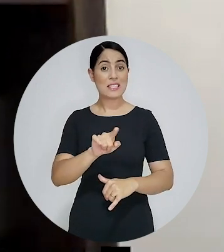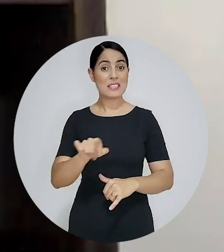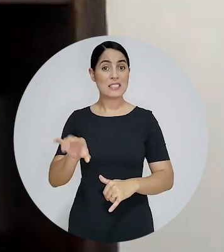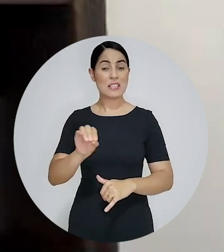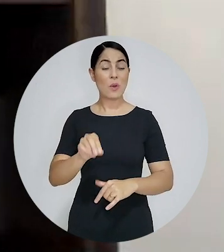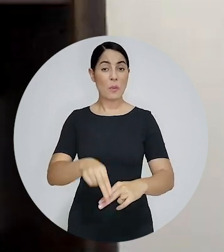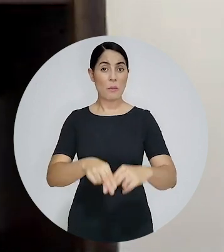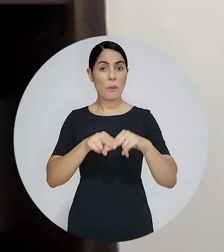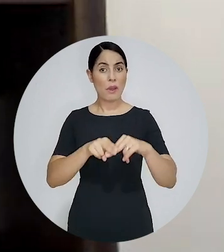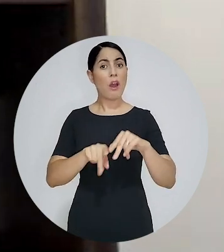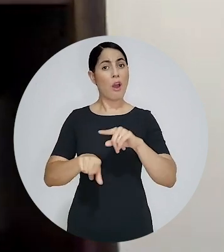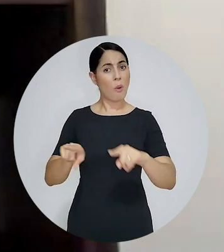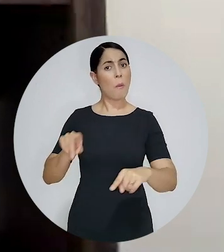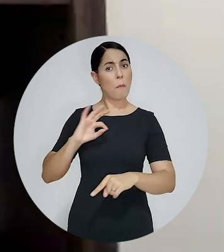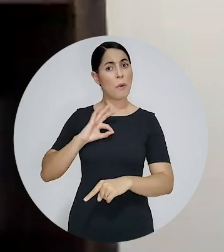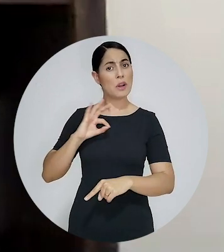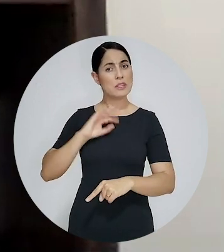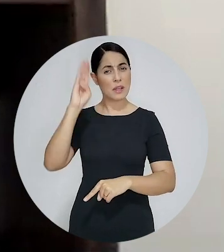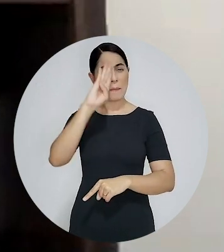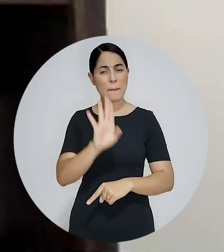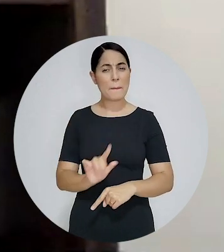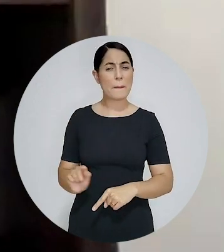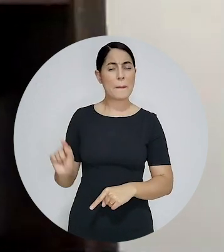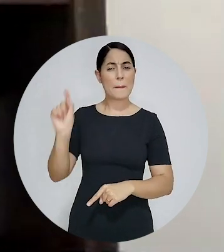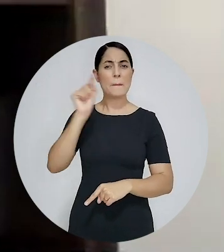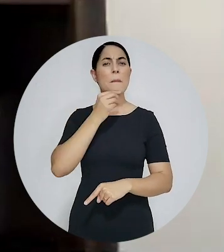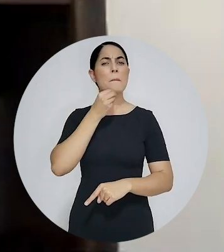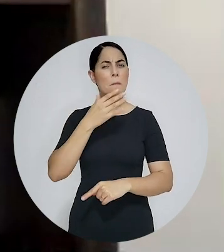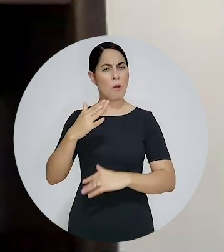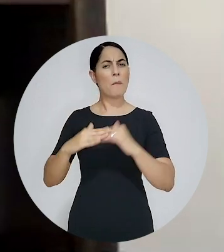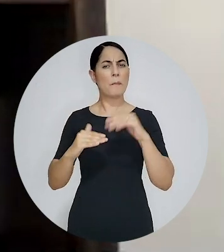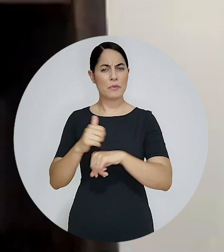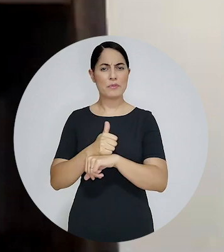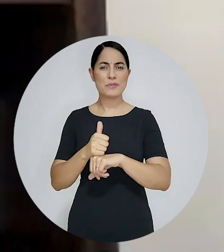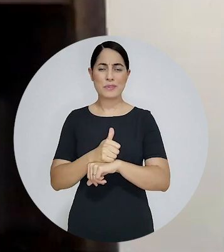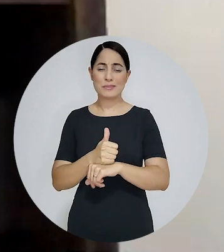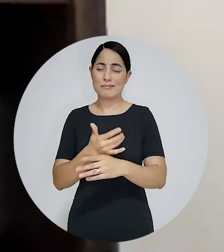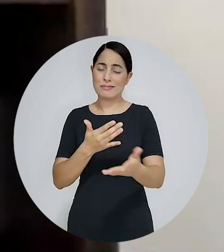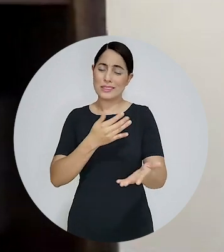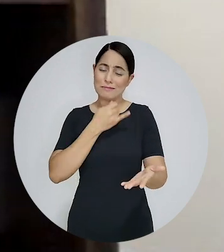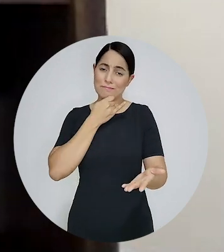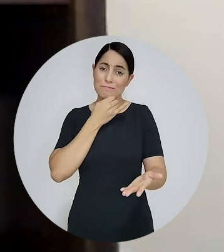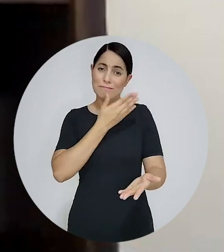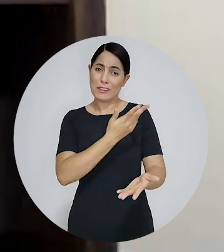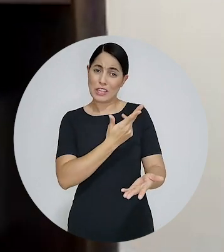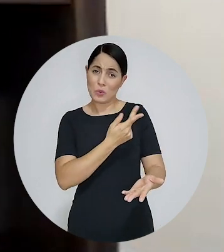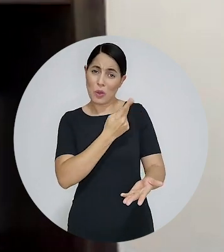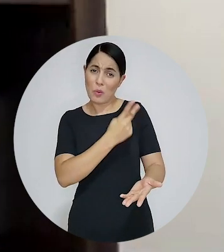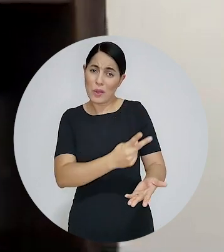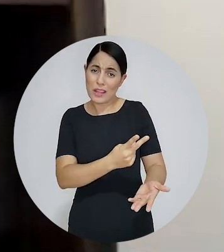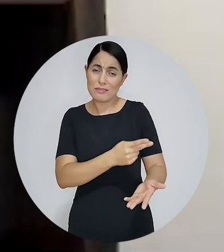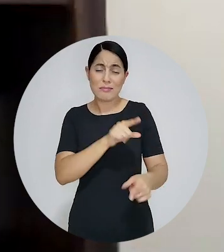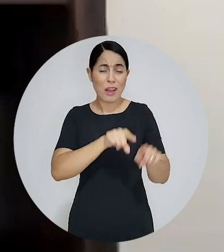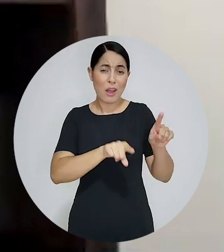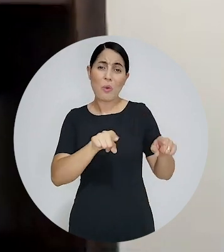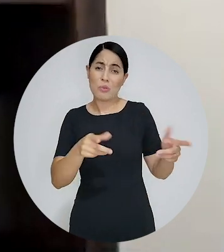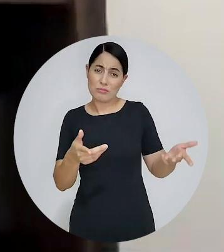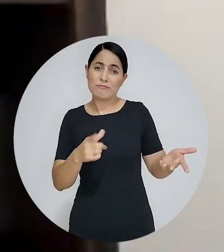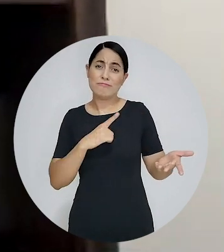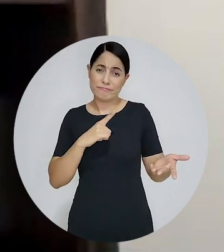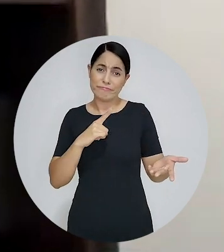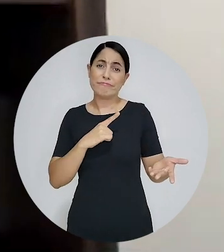nós temos muitos bons policiais em todo o país, mas infelizmente há uma exceção, como esta